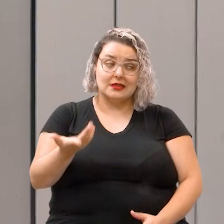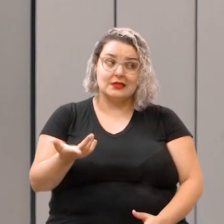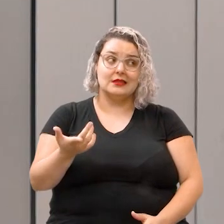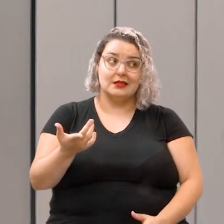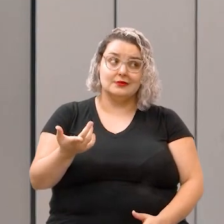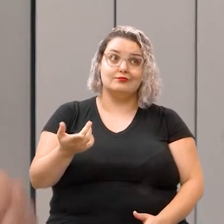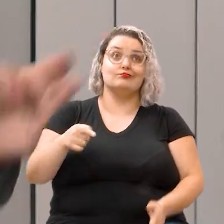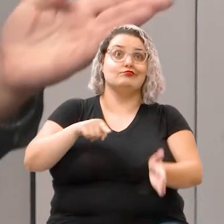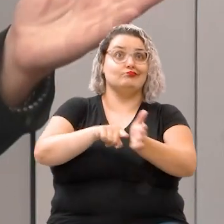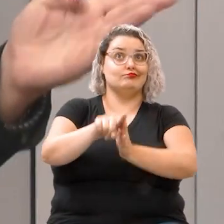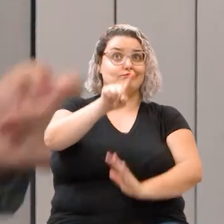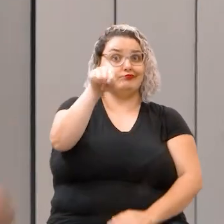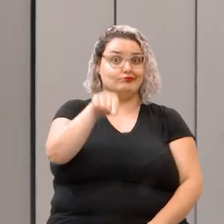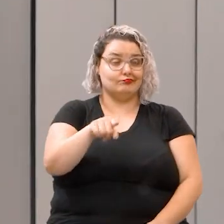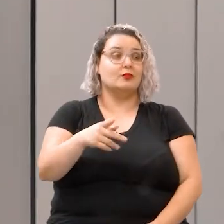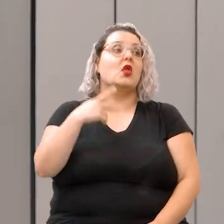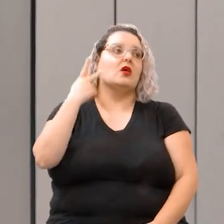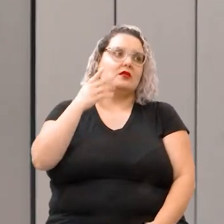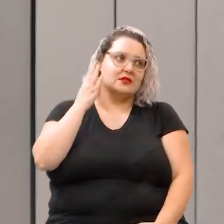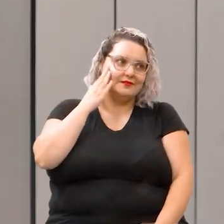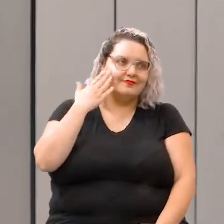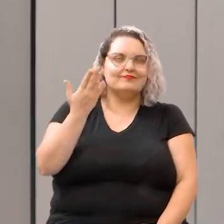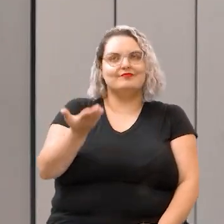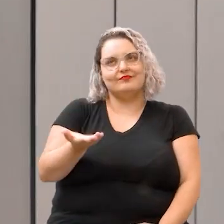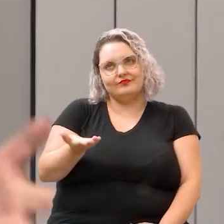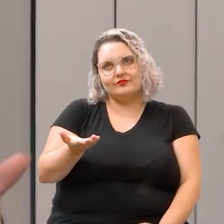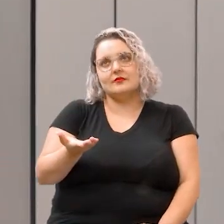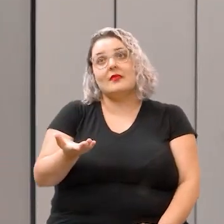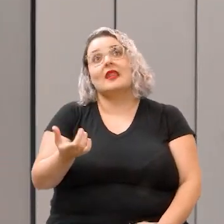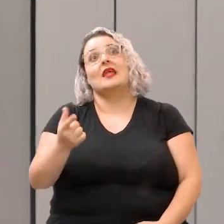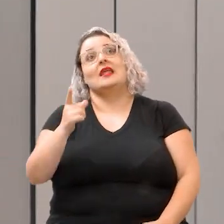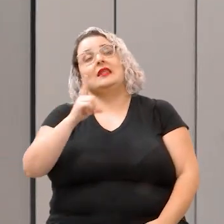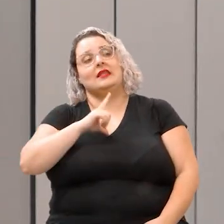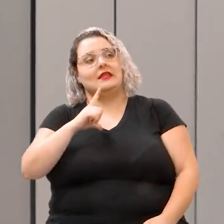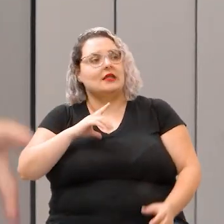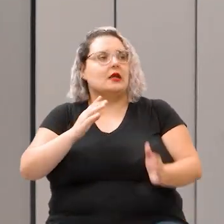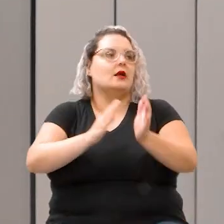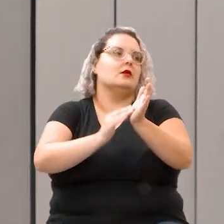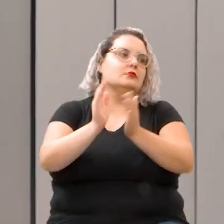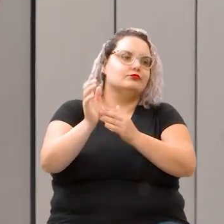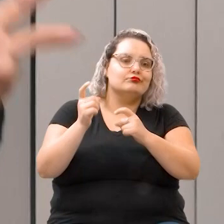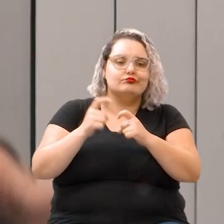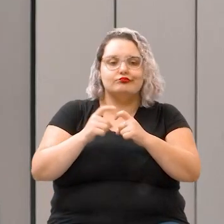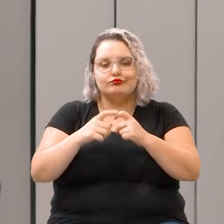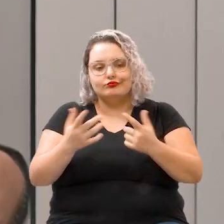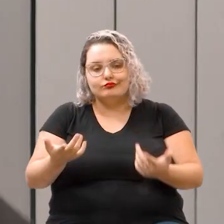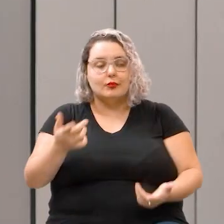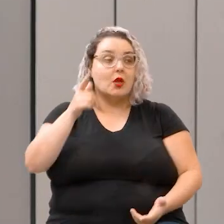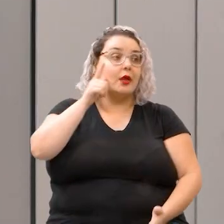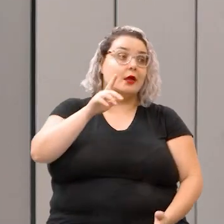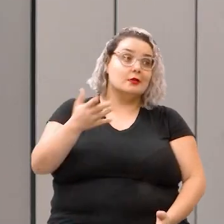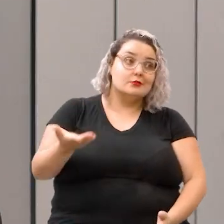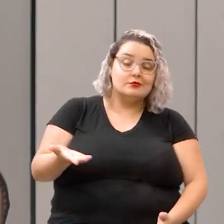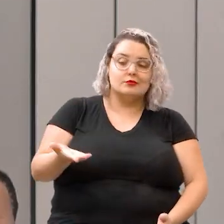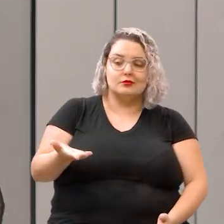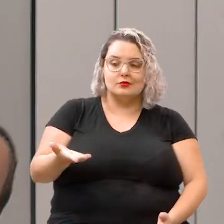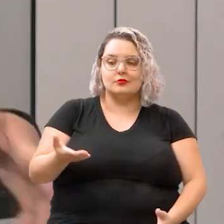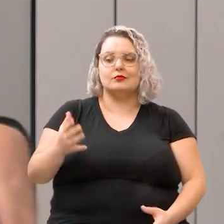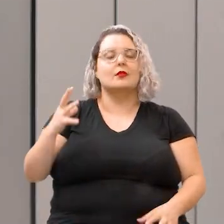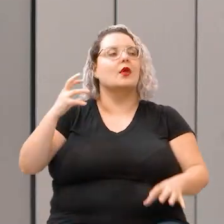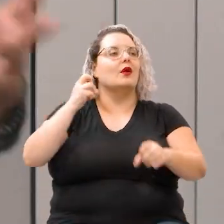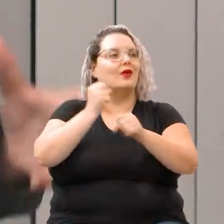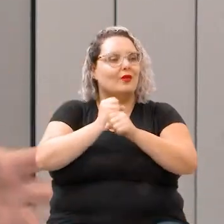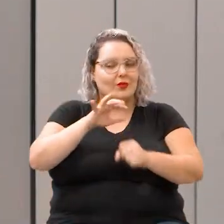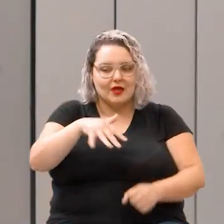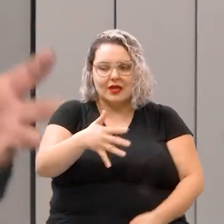que sempre é colocada, o vereador sabe, olha, a gente tem concurso para médico e tal, e a gente não consegue